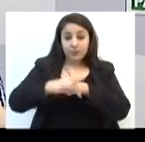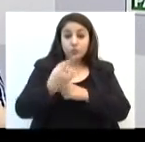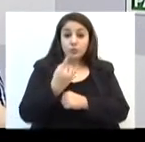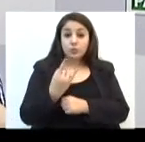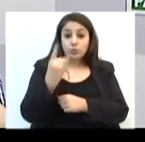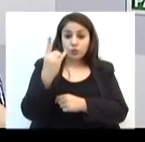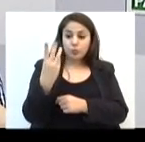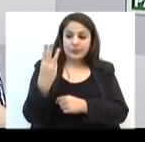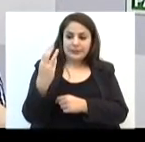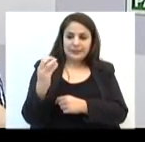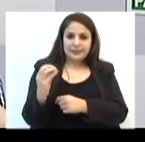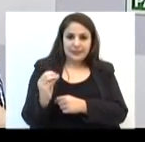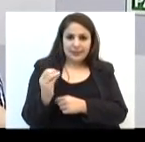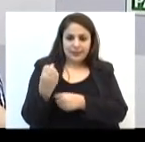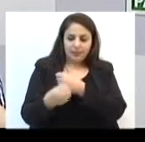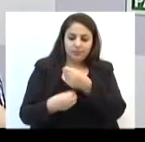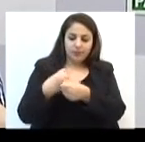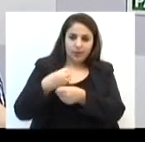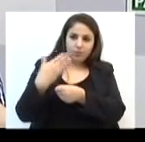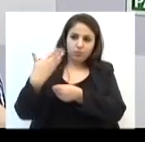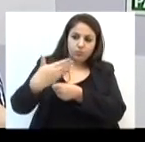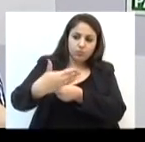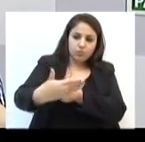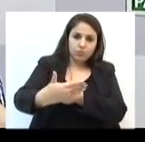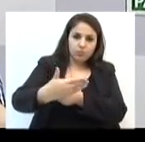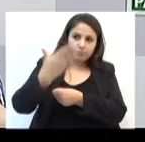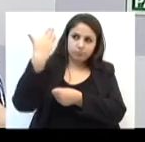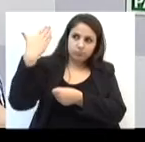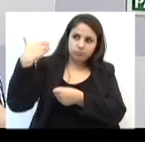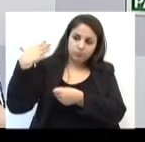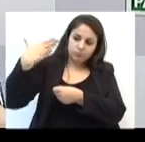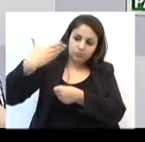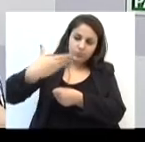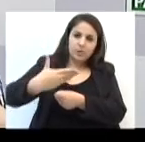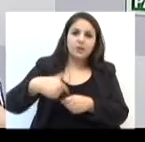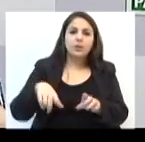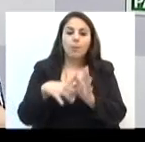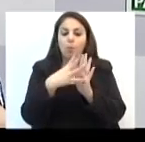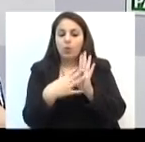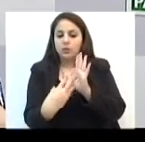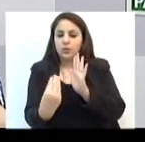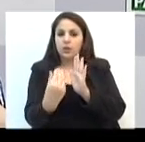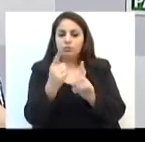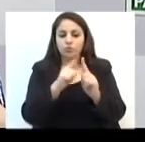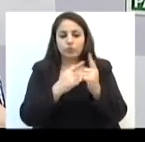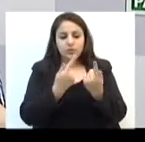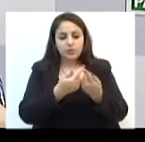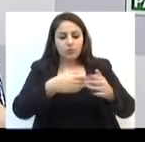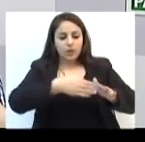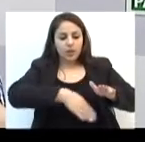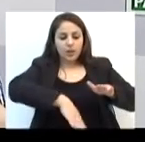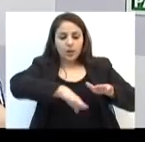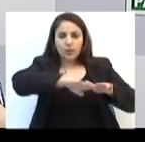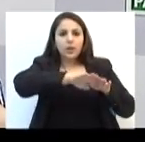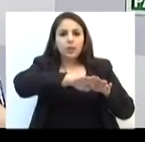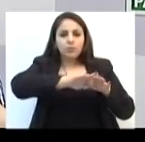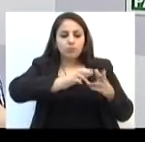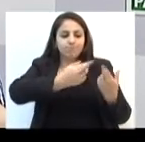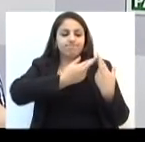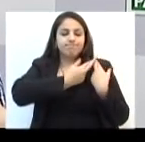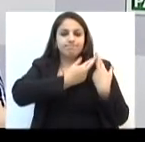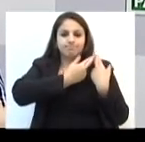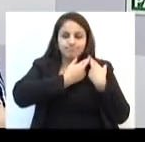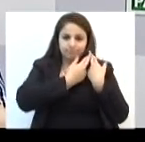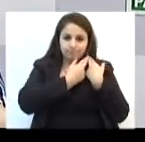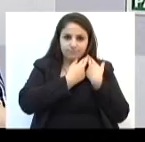nos últimos 30 anos, pelo menos, tem sido modelo de gestão, de equilíbrio, de